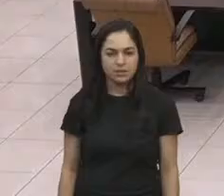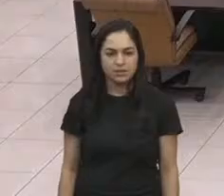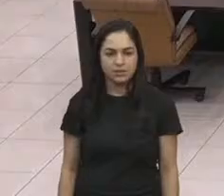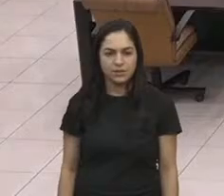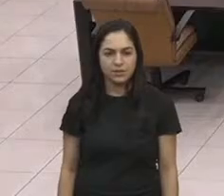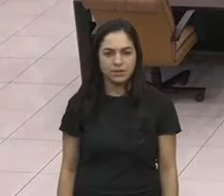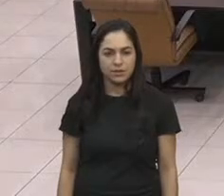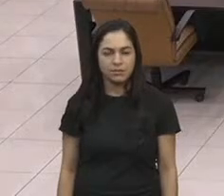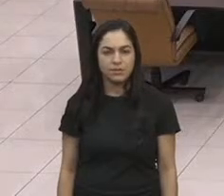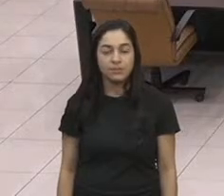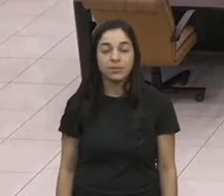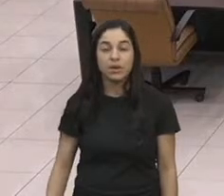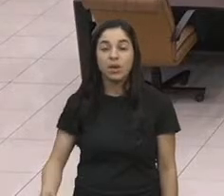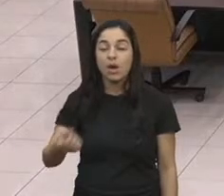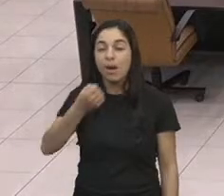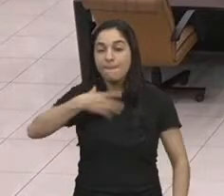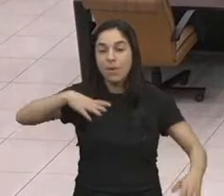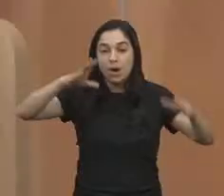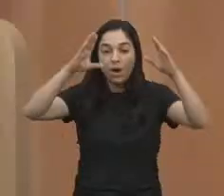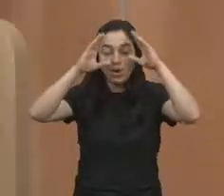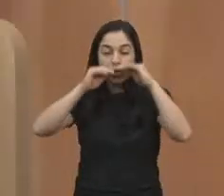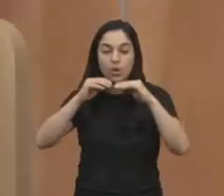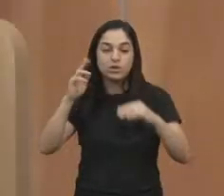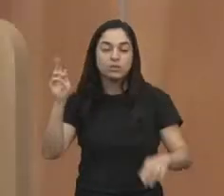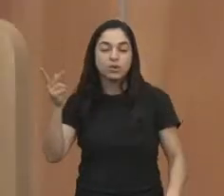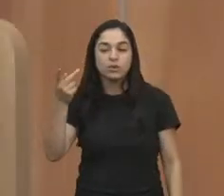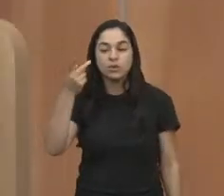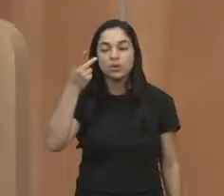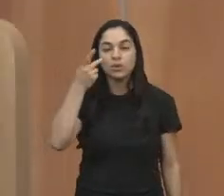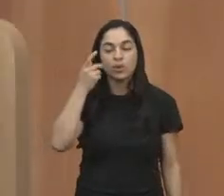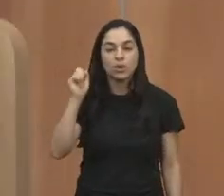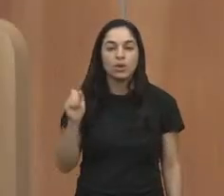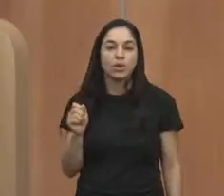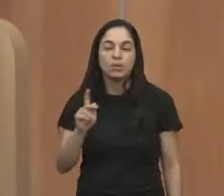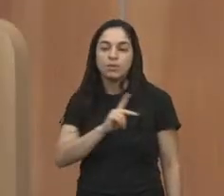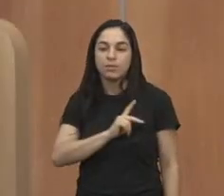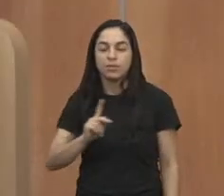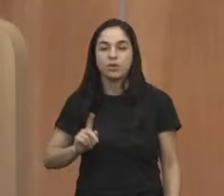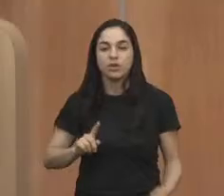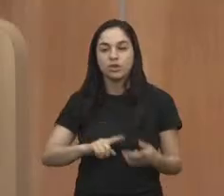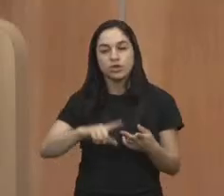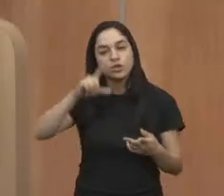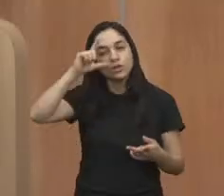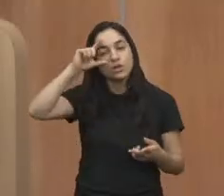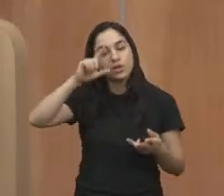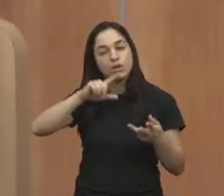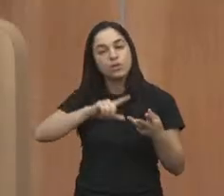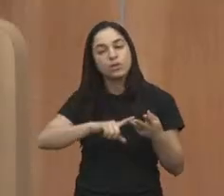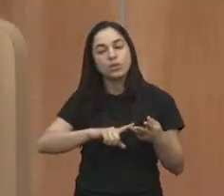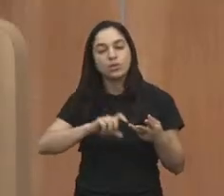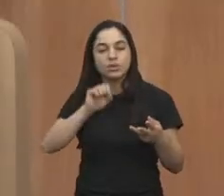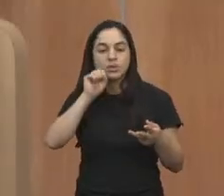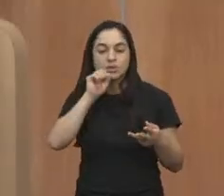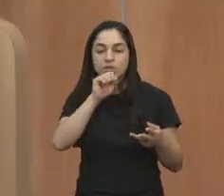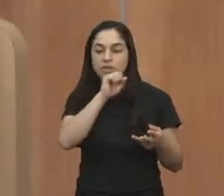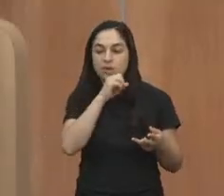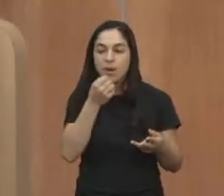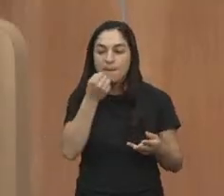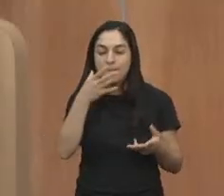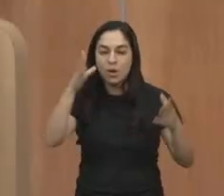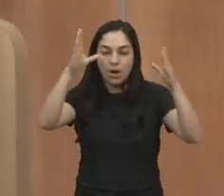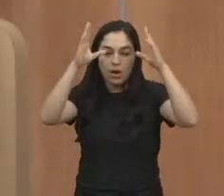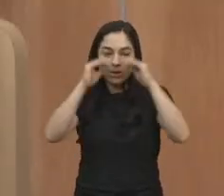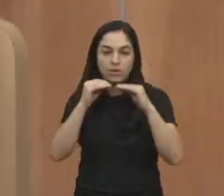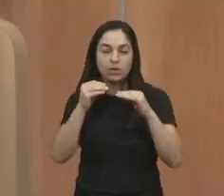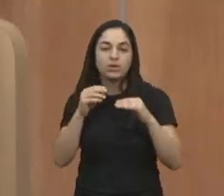Boa noite a todos, Paulinho dos Condutores, presidente, Jean Araújo, seu Farne, que estão compondo a mesa. Boa noite, nobres